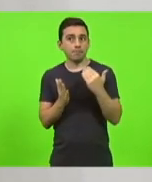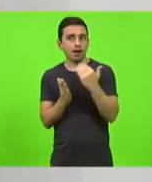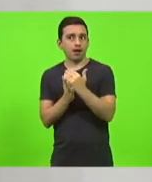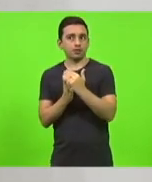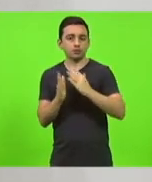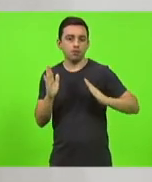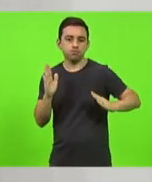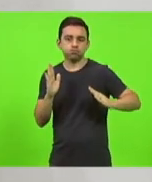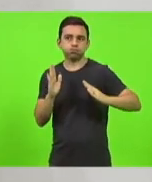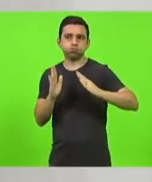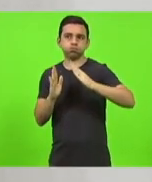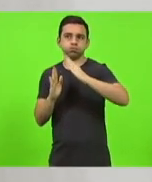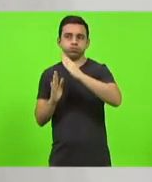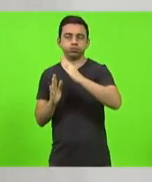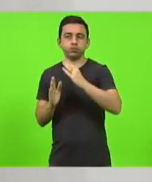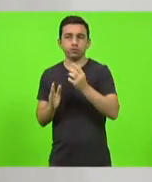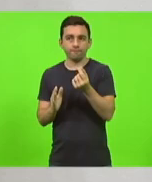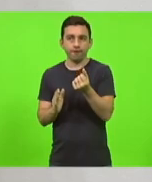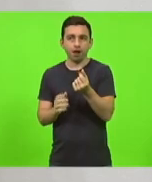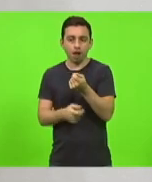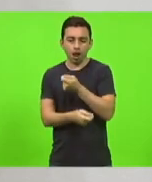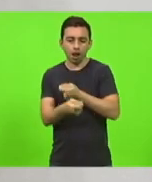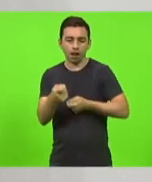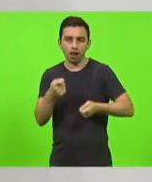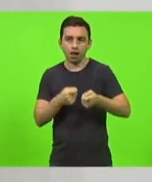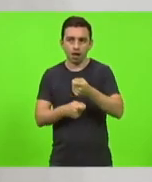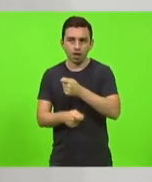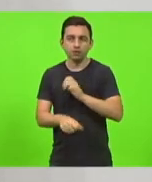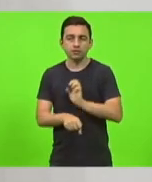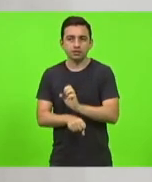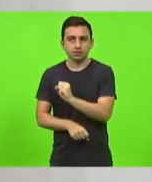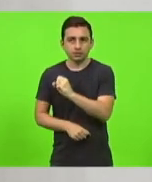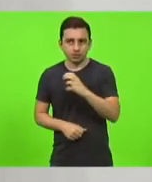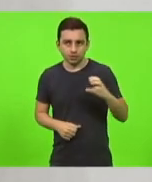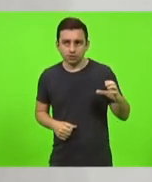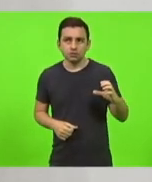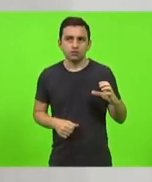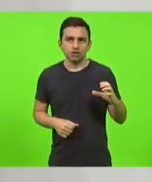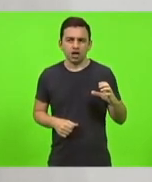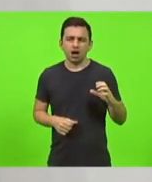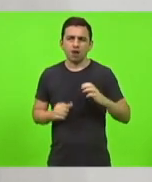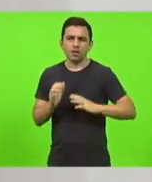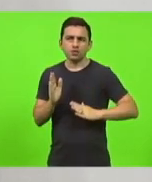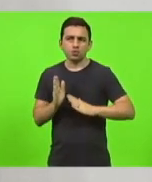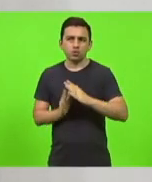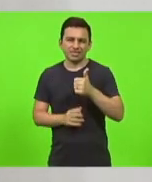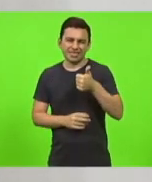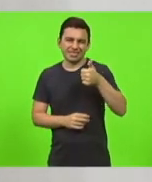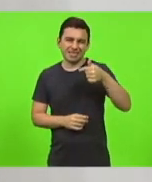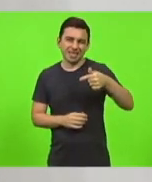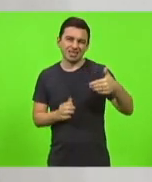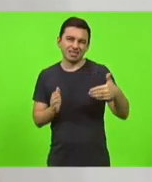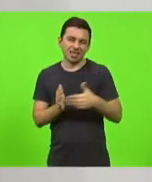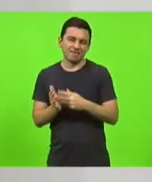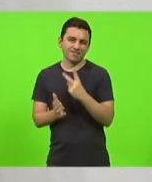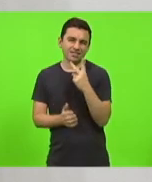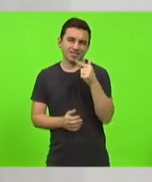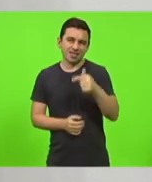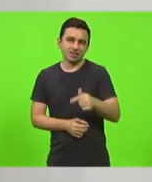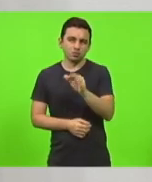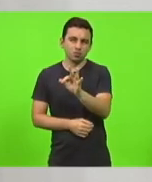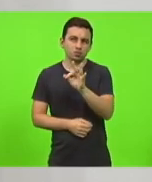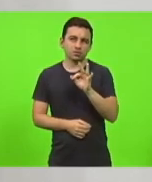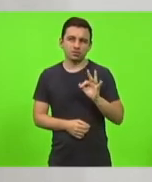crescimento. Se a gente olhar os dados do primeiro quadrimestre, cresceu de 17% a 27%